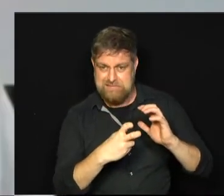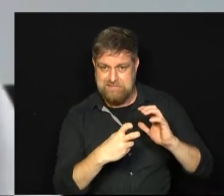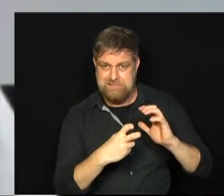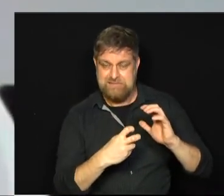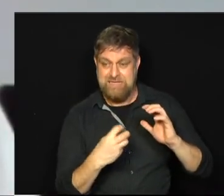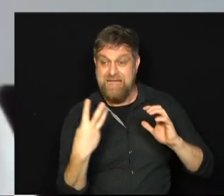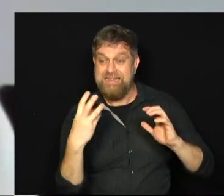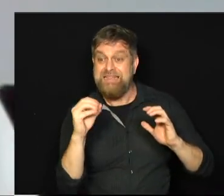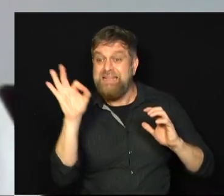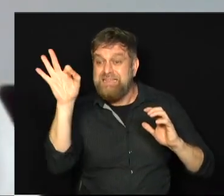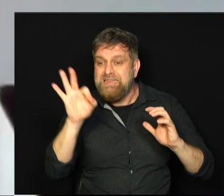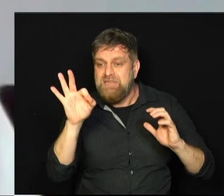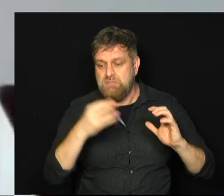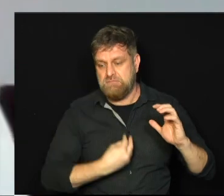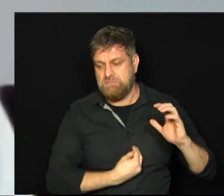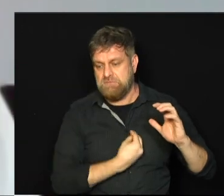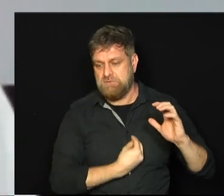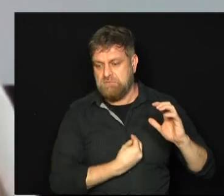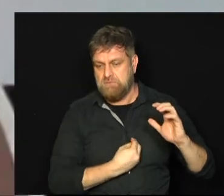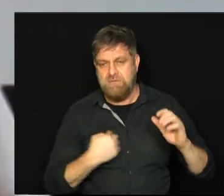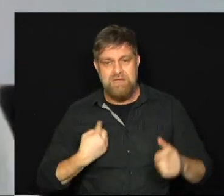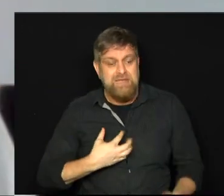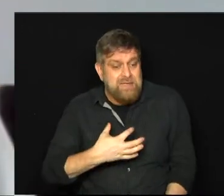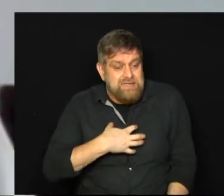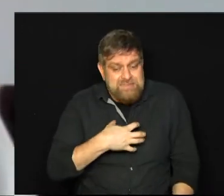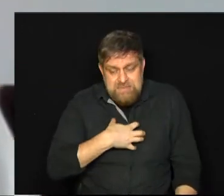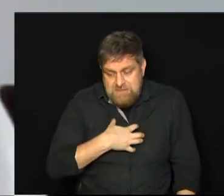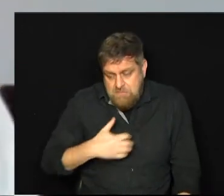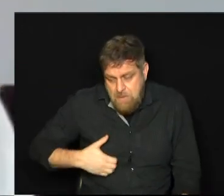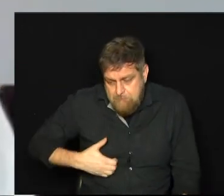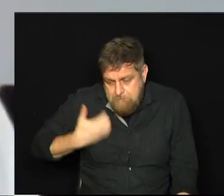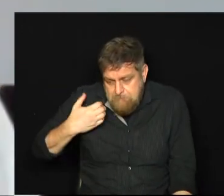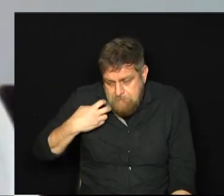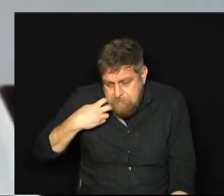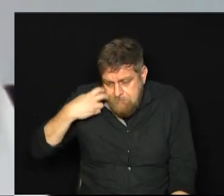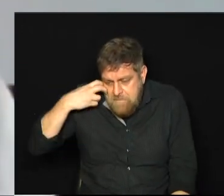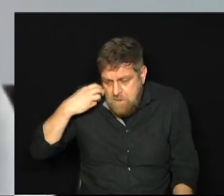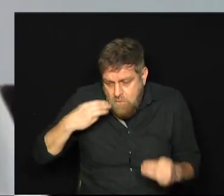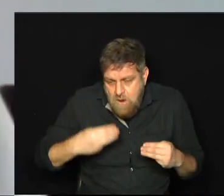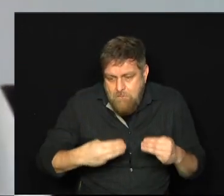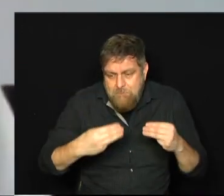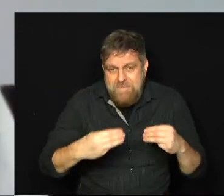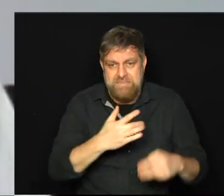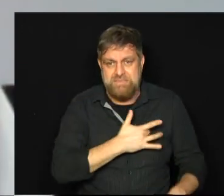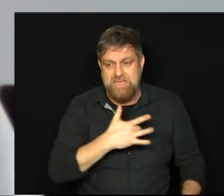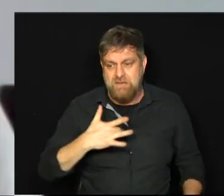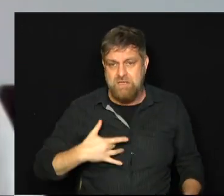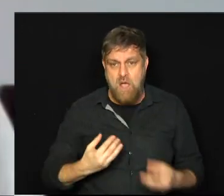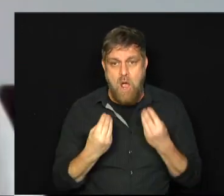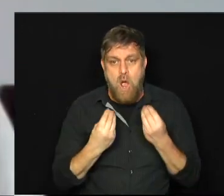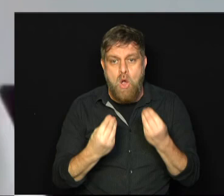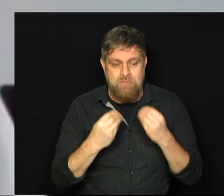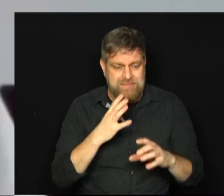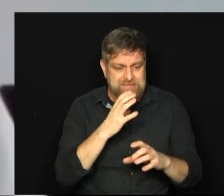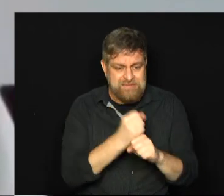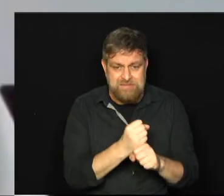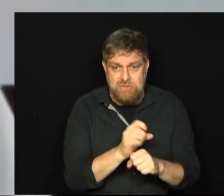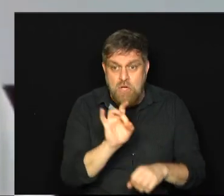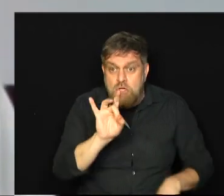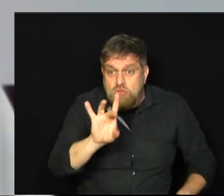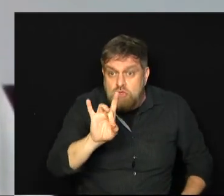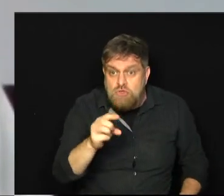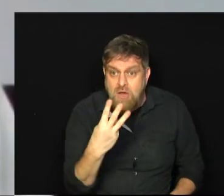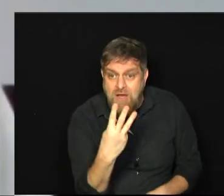no Brasil, isso devia ser uma vergonha para o Ministério da Saúde, para o INCA, ter esses resultados